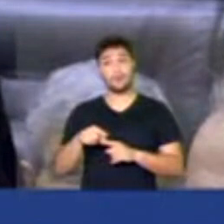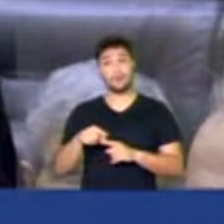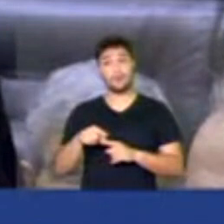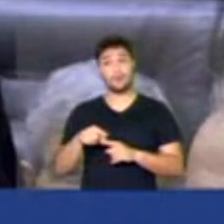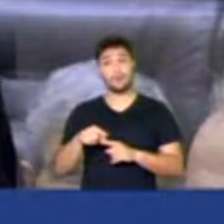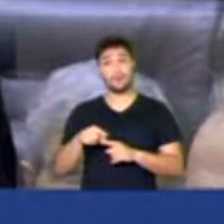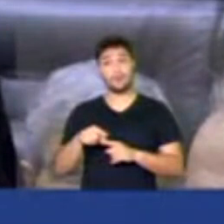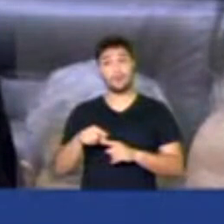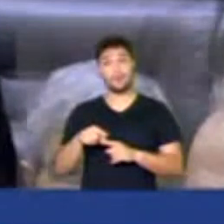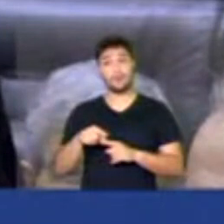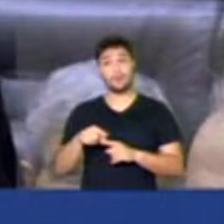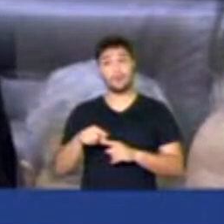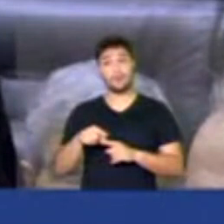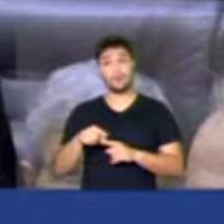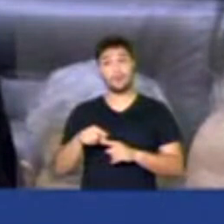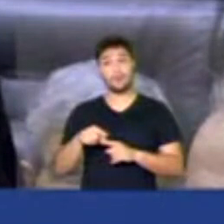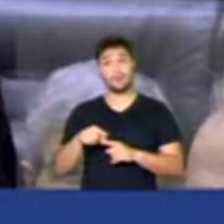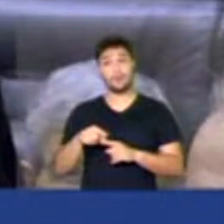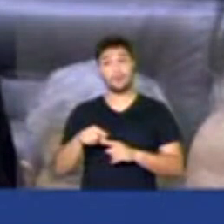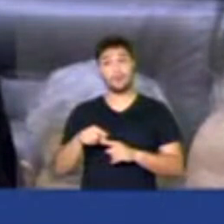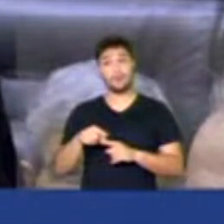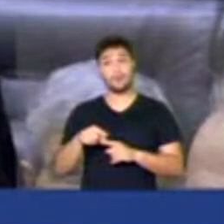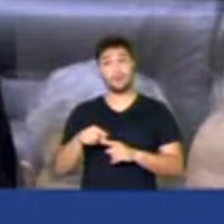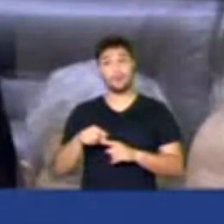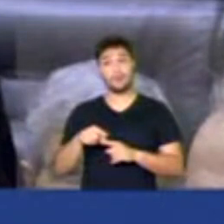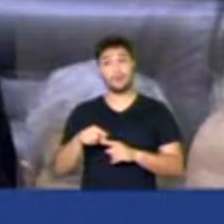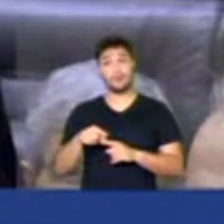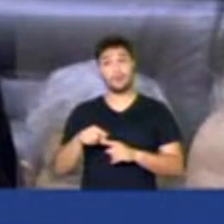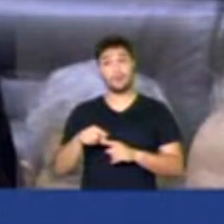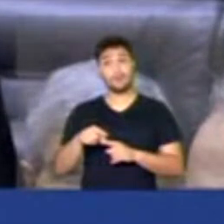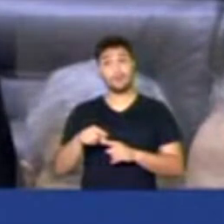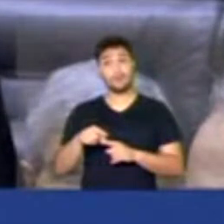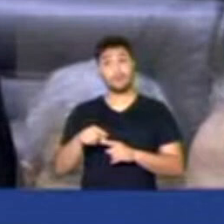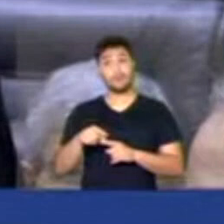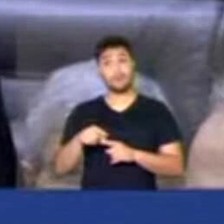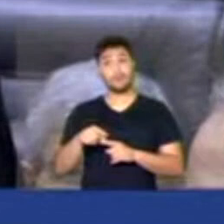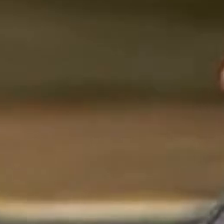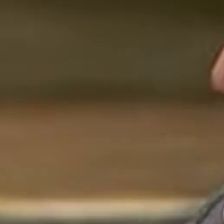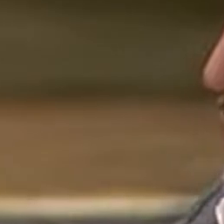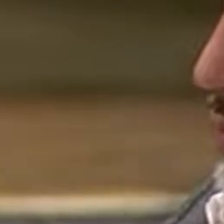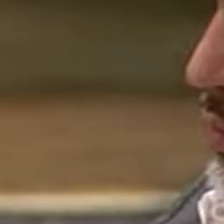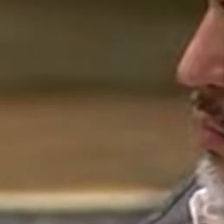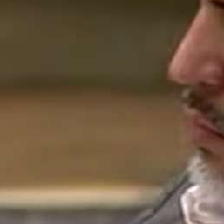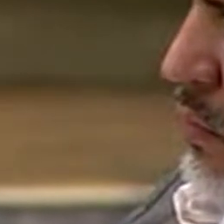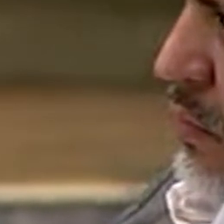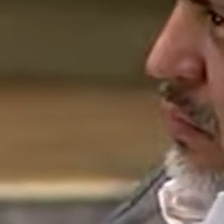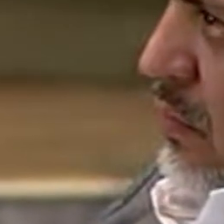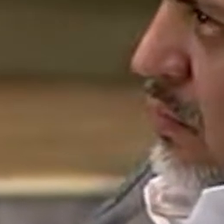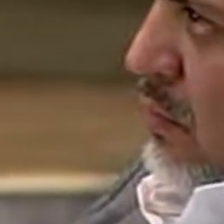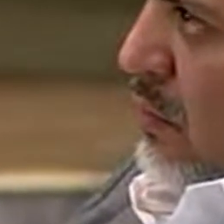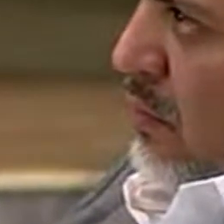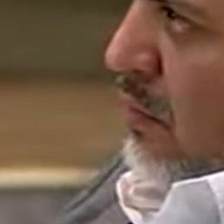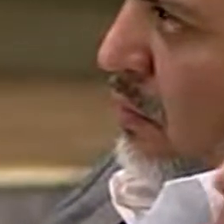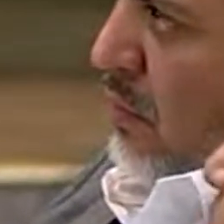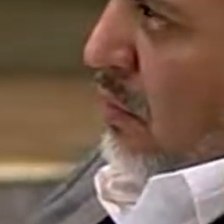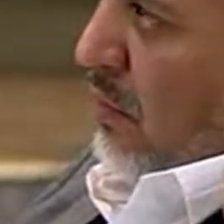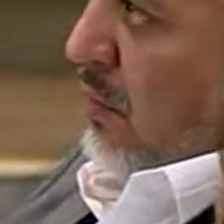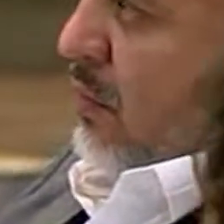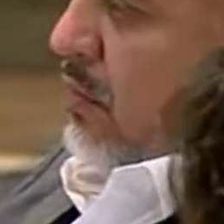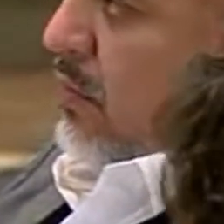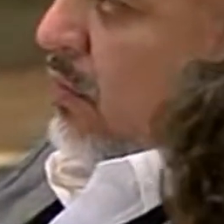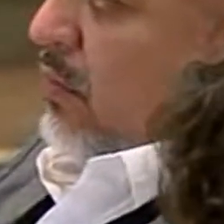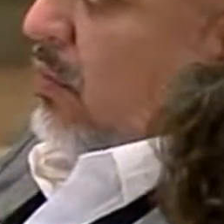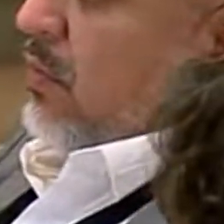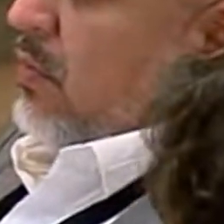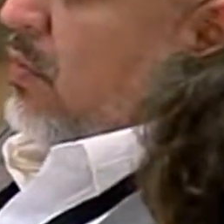pouco conhecidos seria quase um letramento sobre o processo legislativo de explicou que a TV Câmara com essa